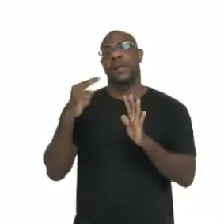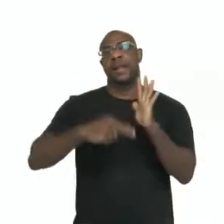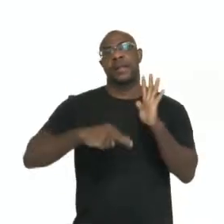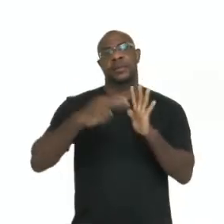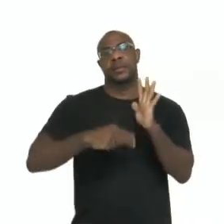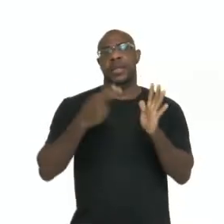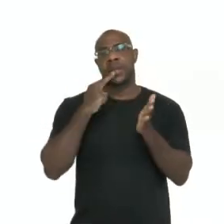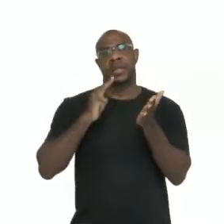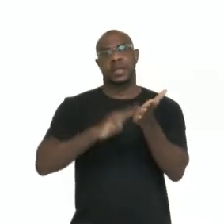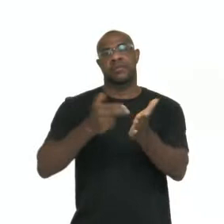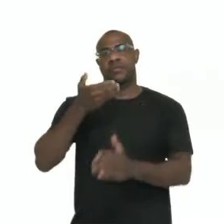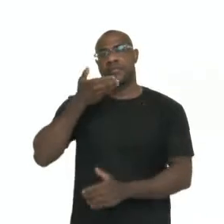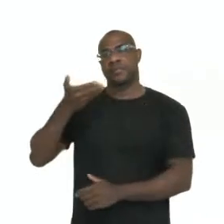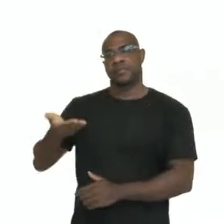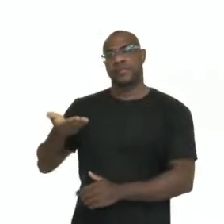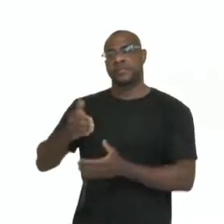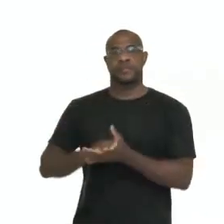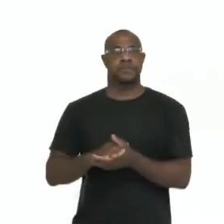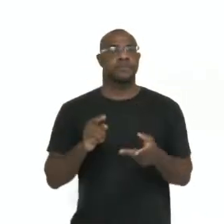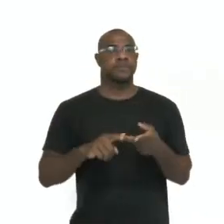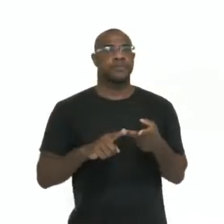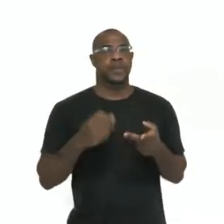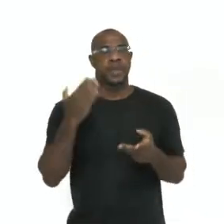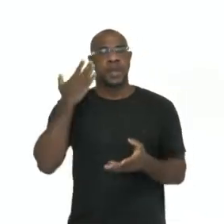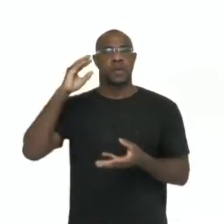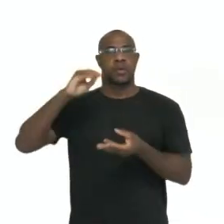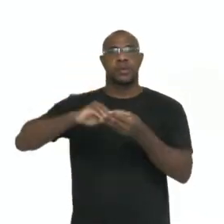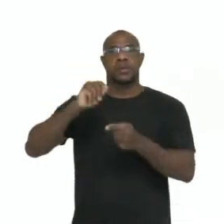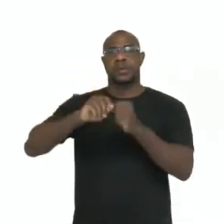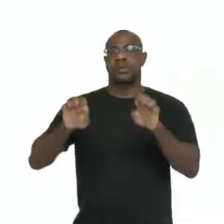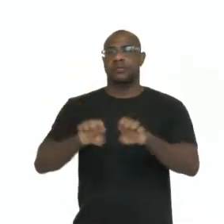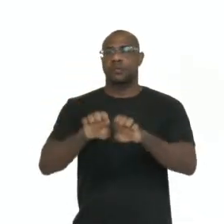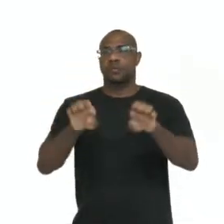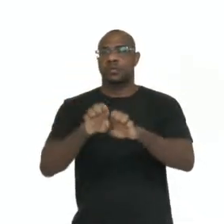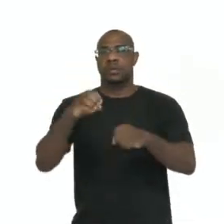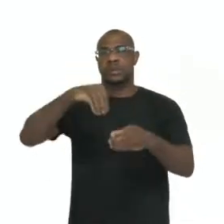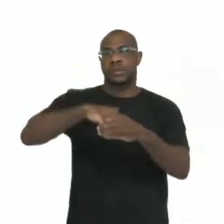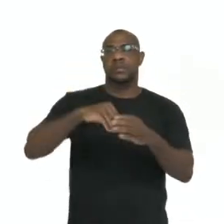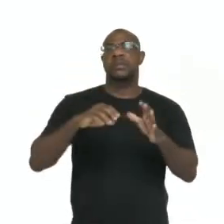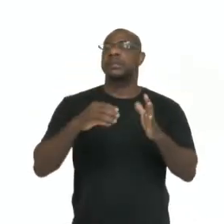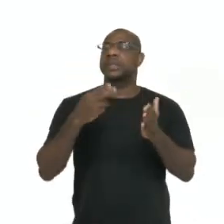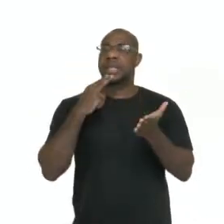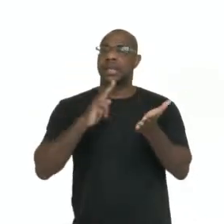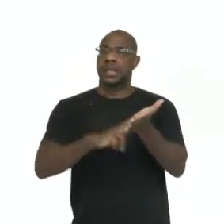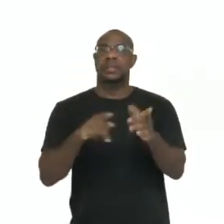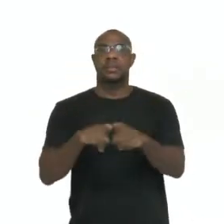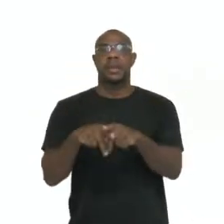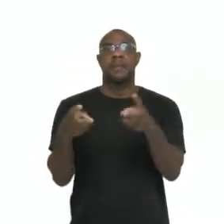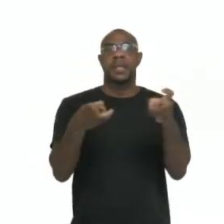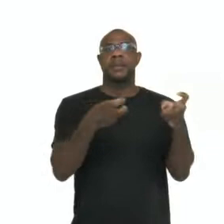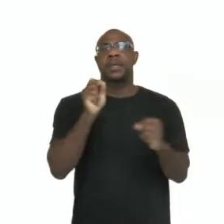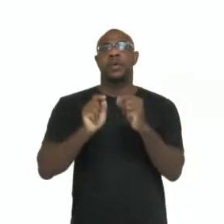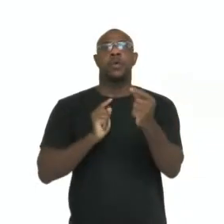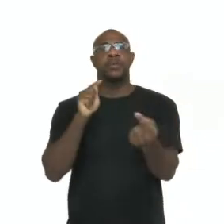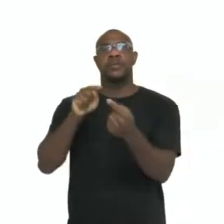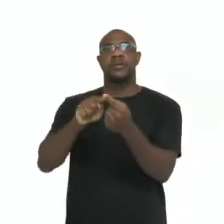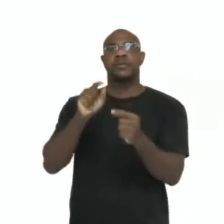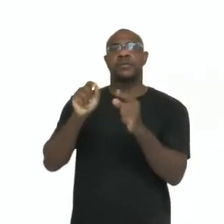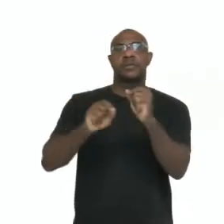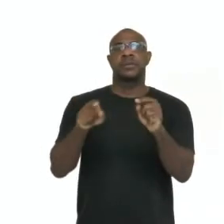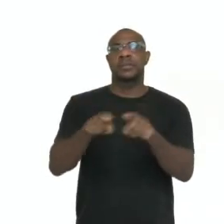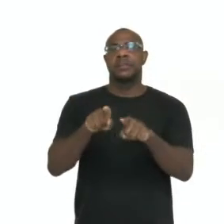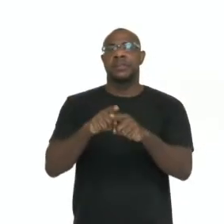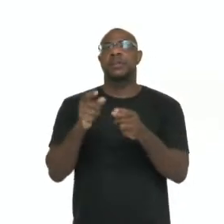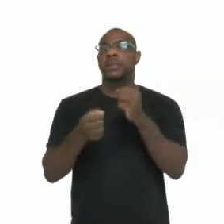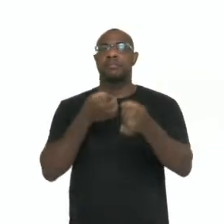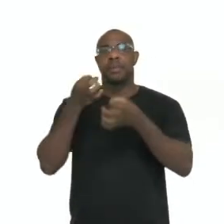uma carta de solicitação, vamos compreender a estrutura dessa carta e identificar o objetivo e a